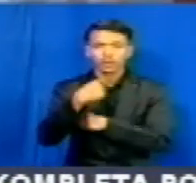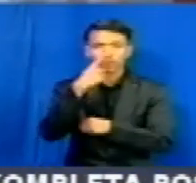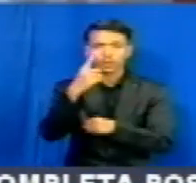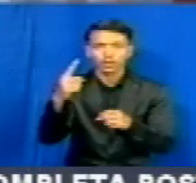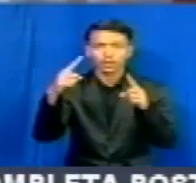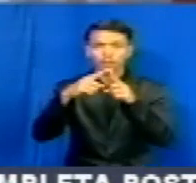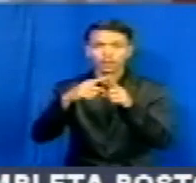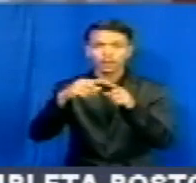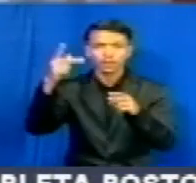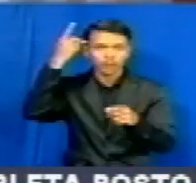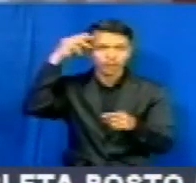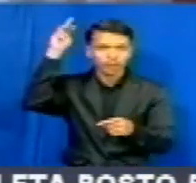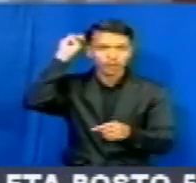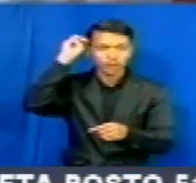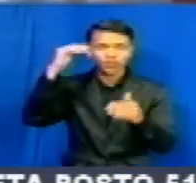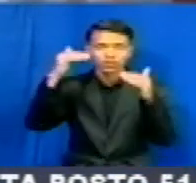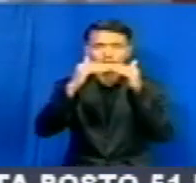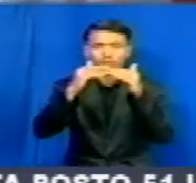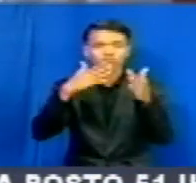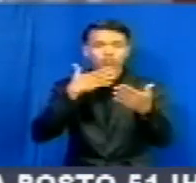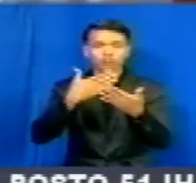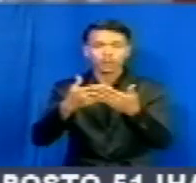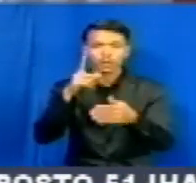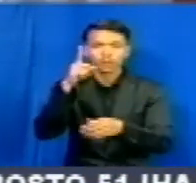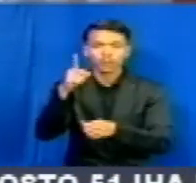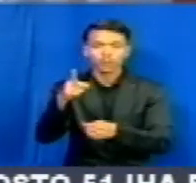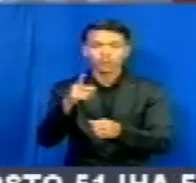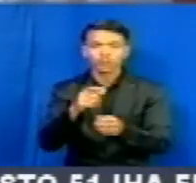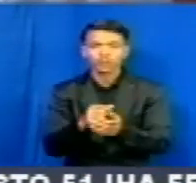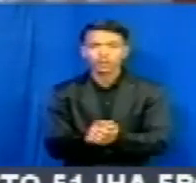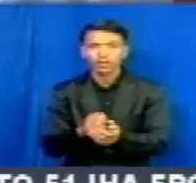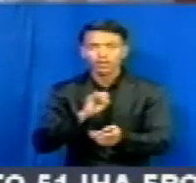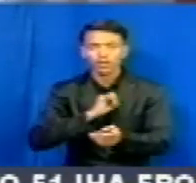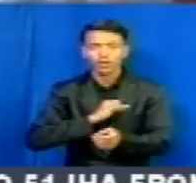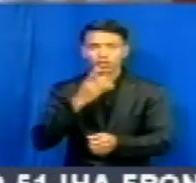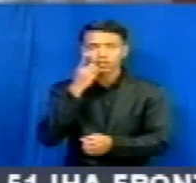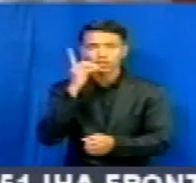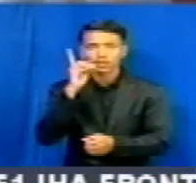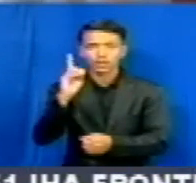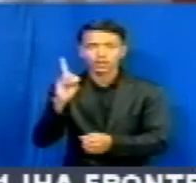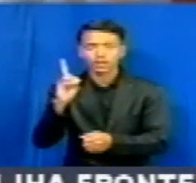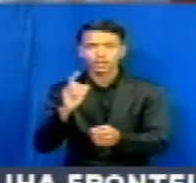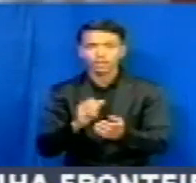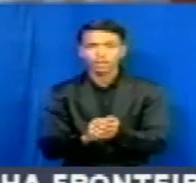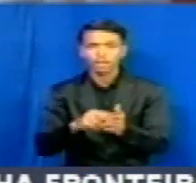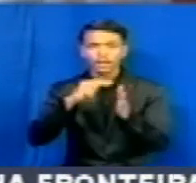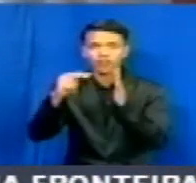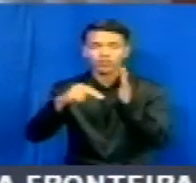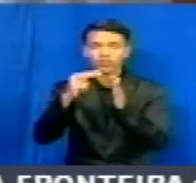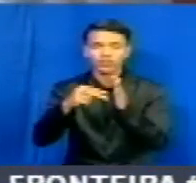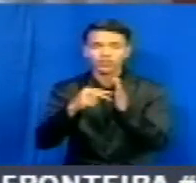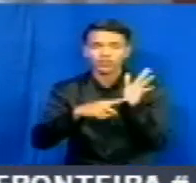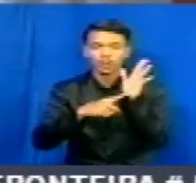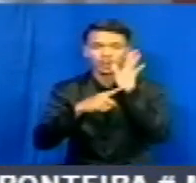primeiro-ministro, encontro positivo a Tevez, a dizermos a notícias que sai